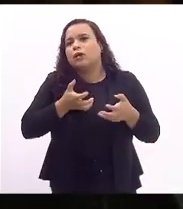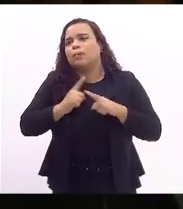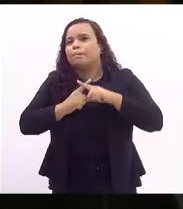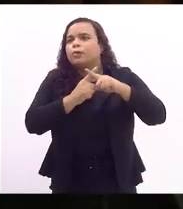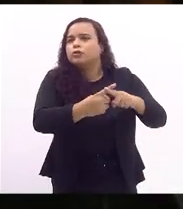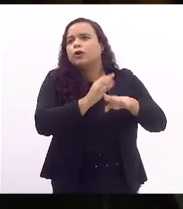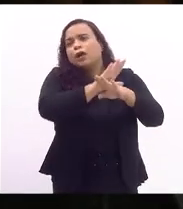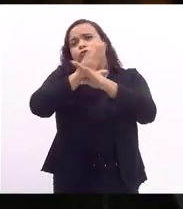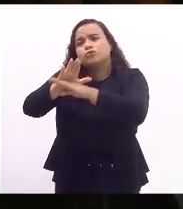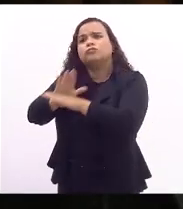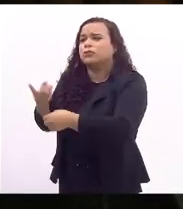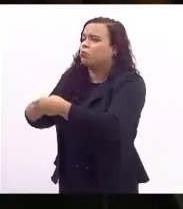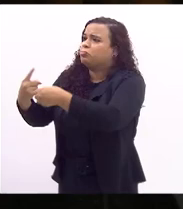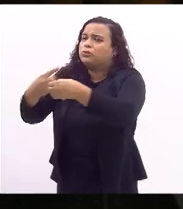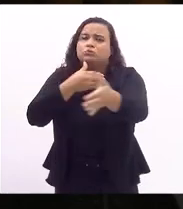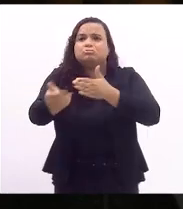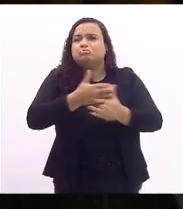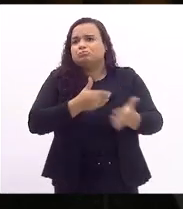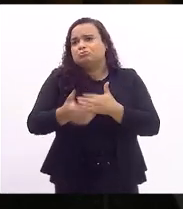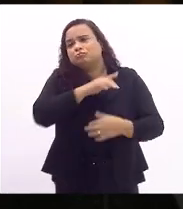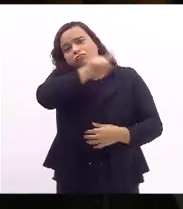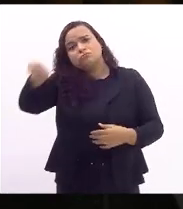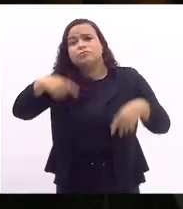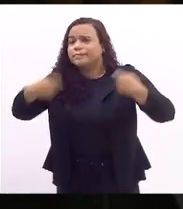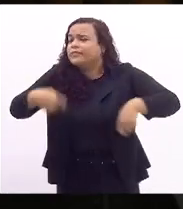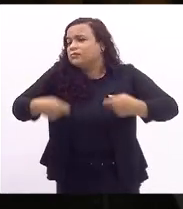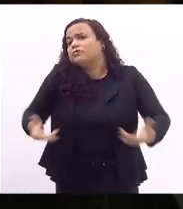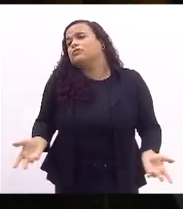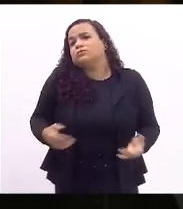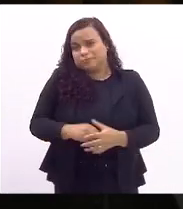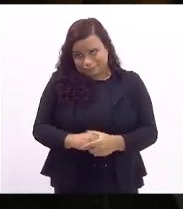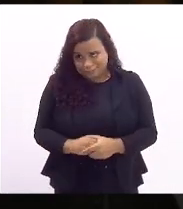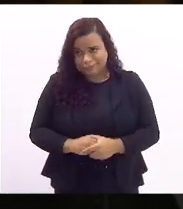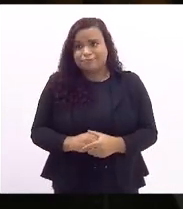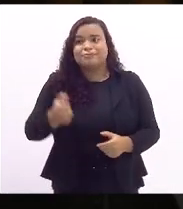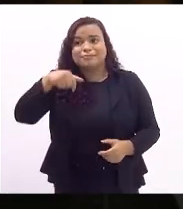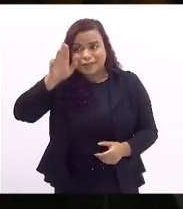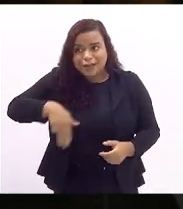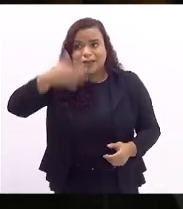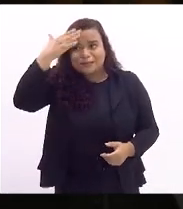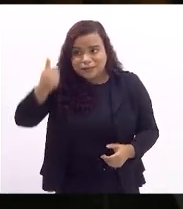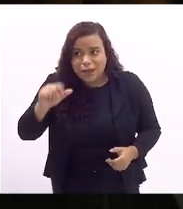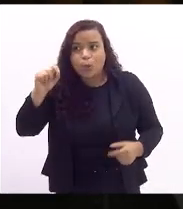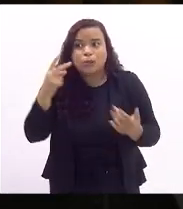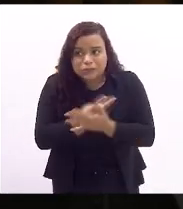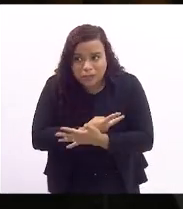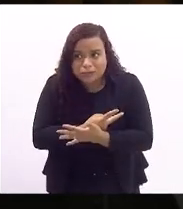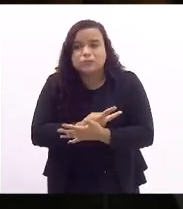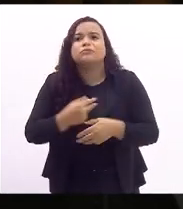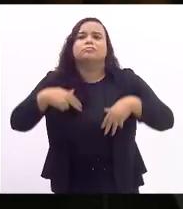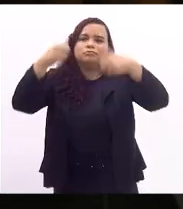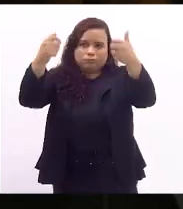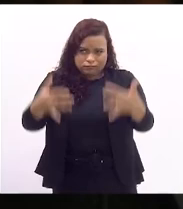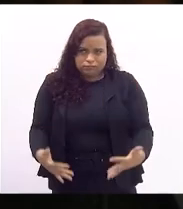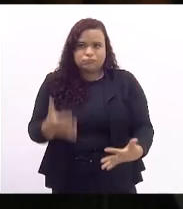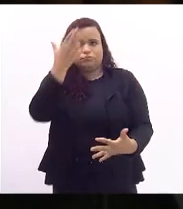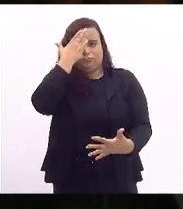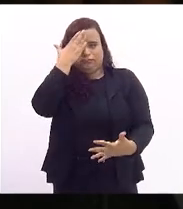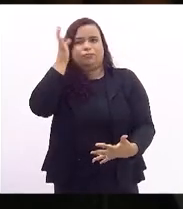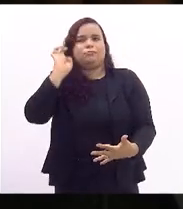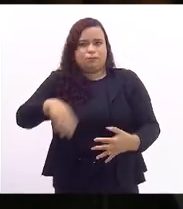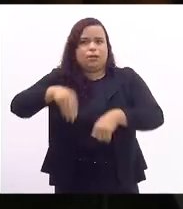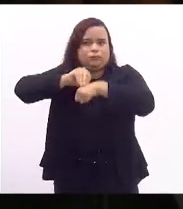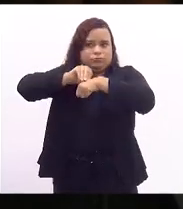positiva aqueles que tanto precisam para quem me entende sabe o que tá acontecendo entendeu perfeitamente